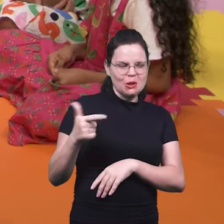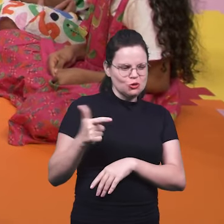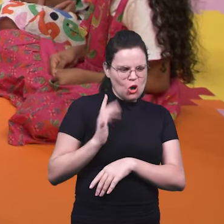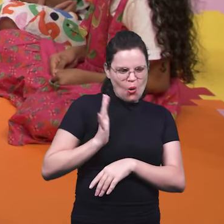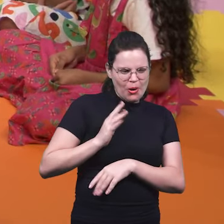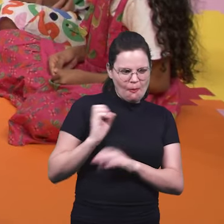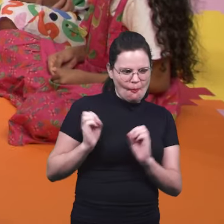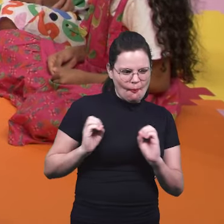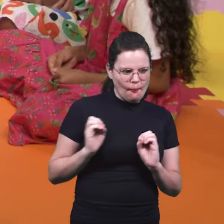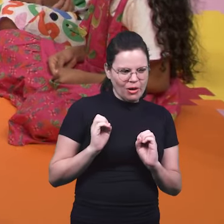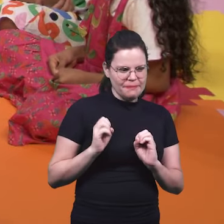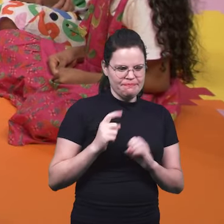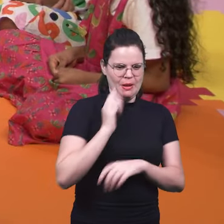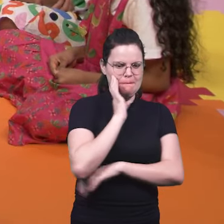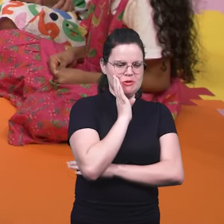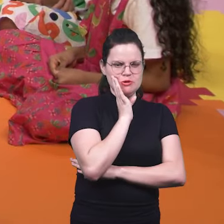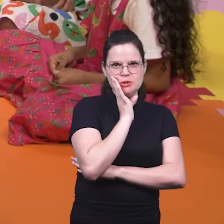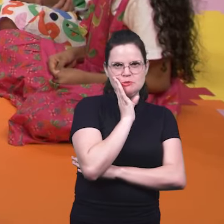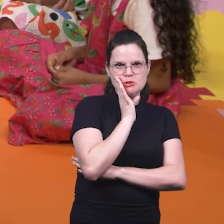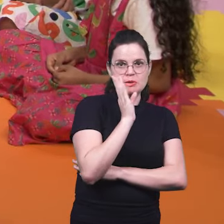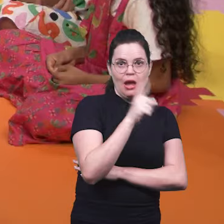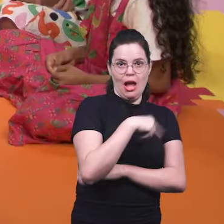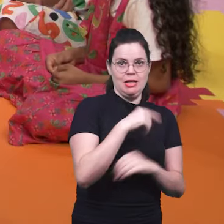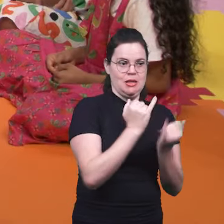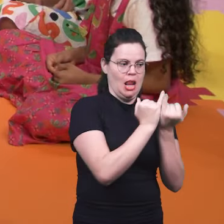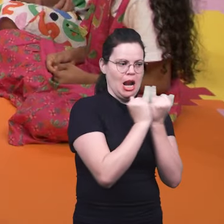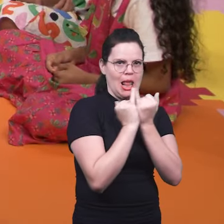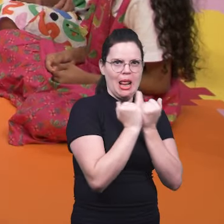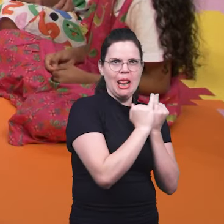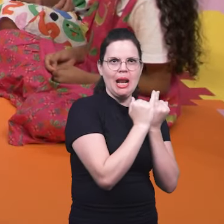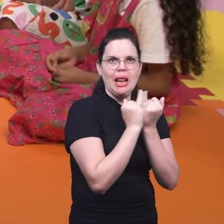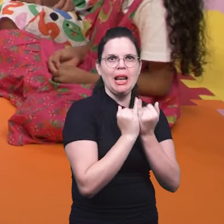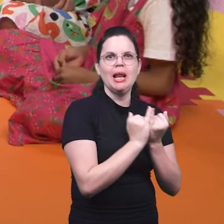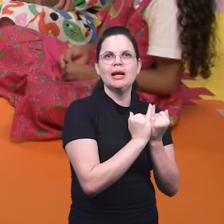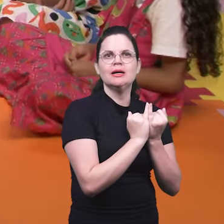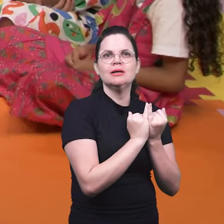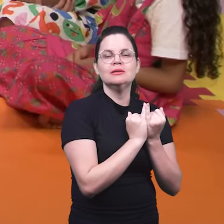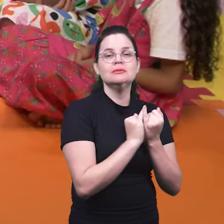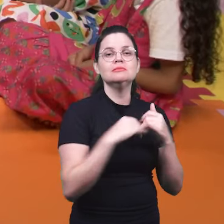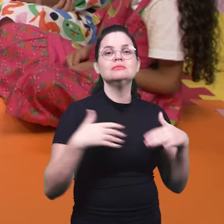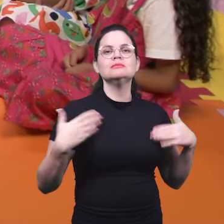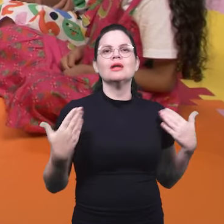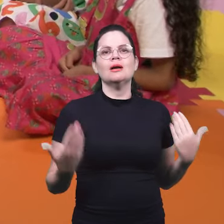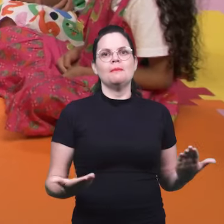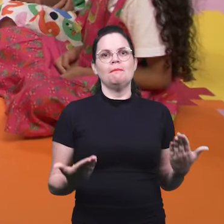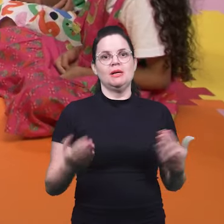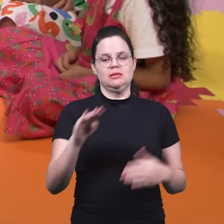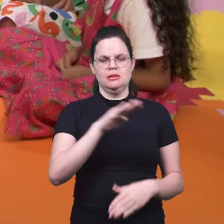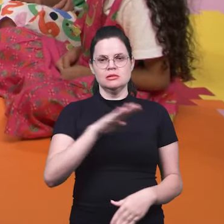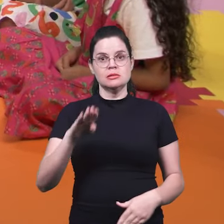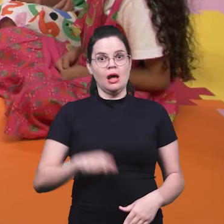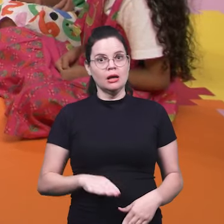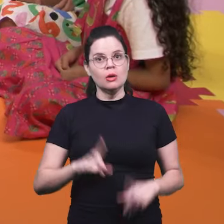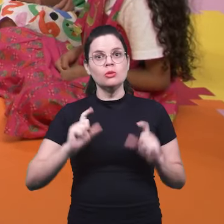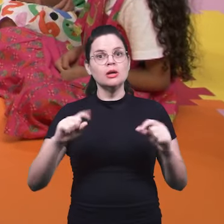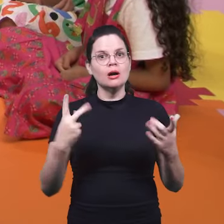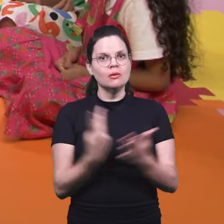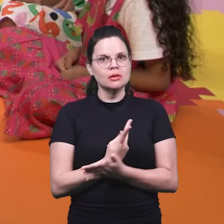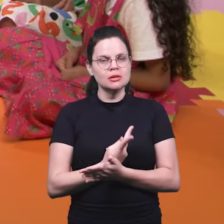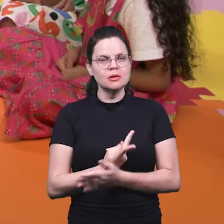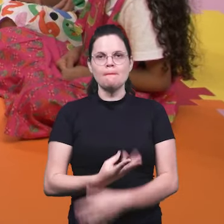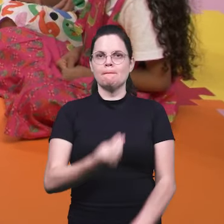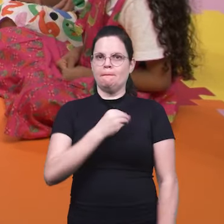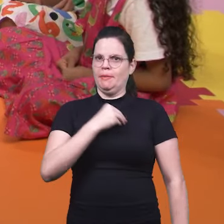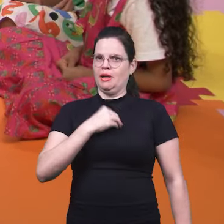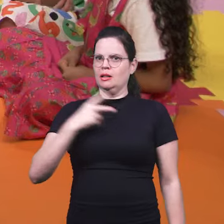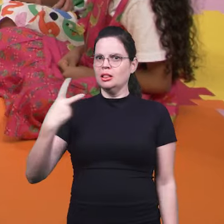no coração de alguém que tinha um coração vazio mas naquele momento Zaqueu se arrependeu de todos os